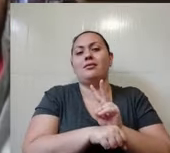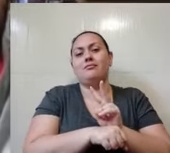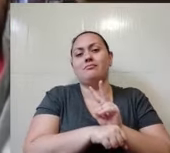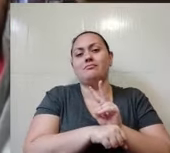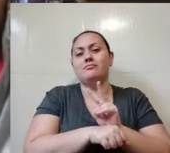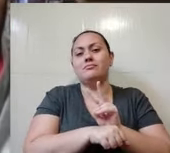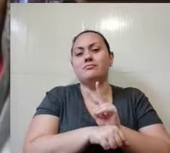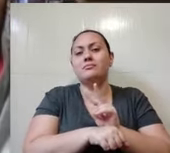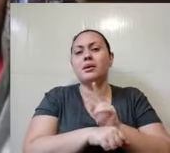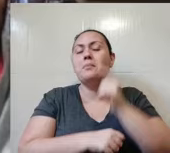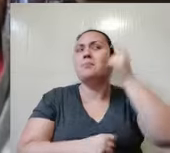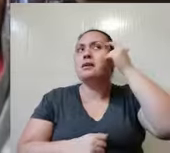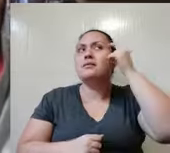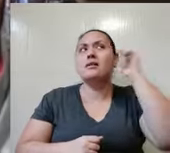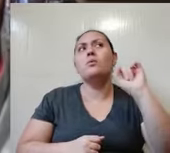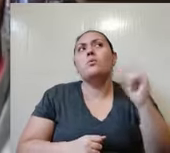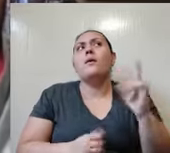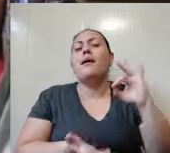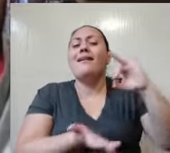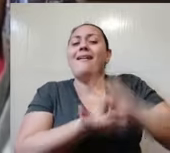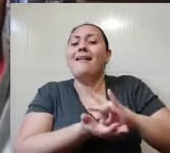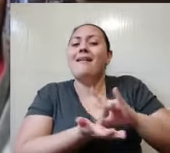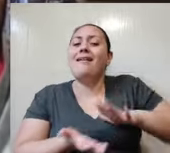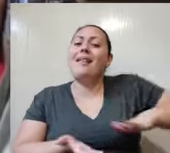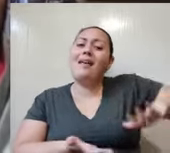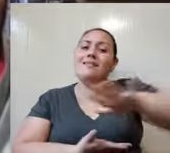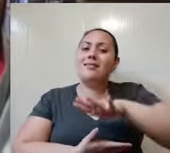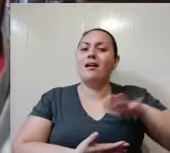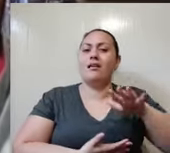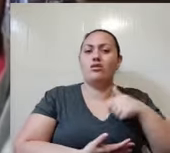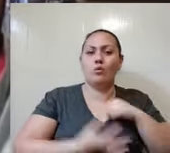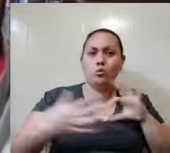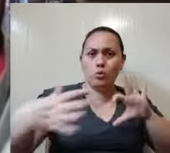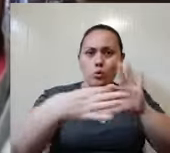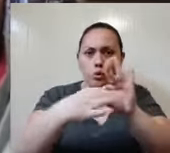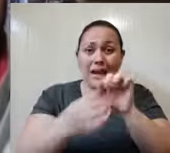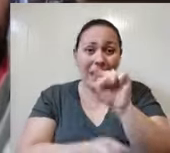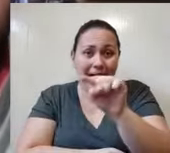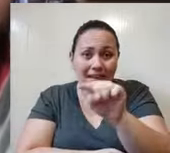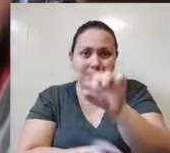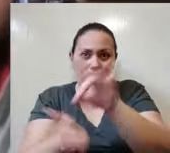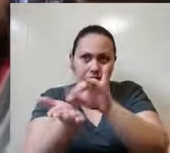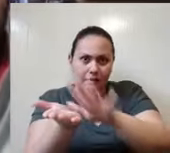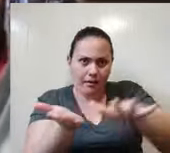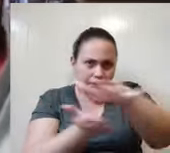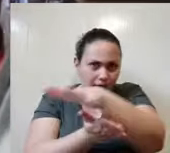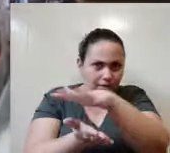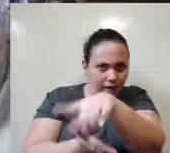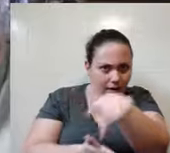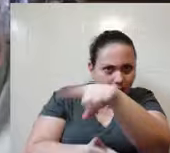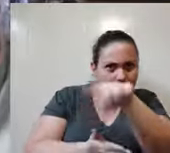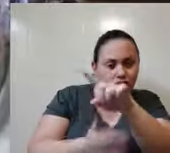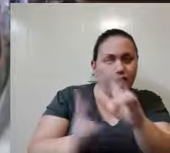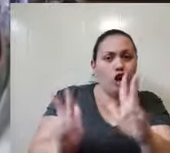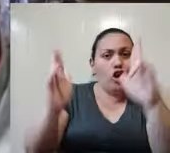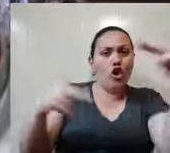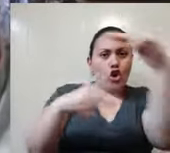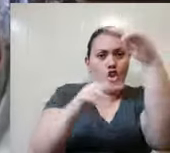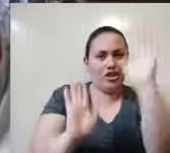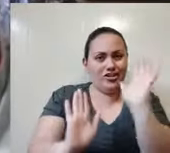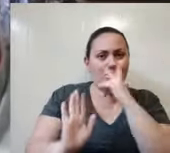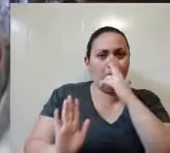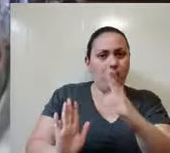de qual é também a realidade que a gente está se relacionando, né? A realidade desse